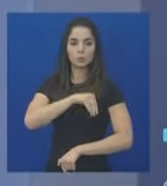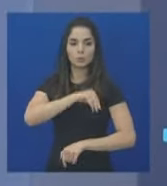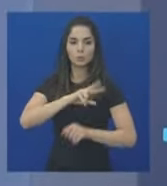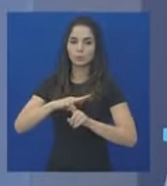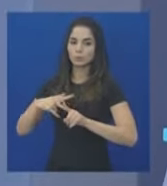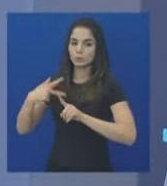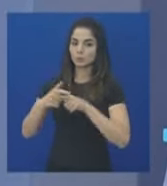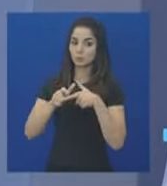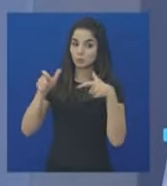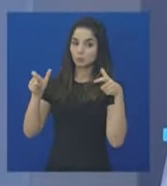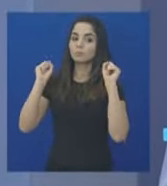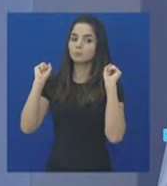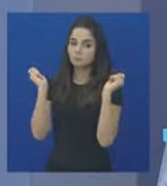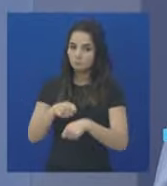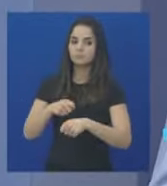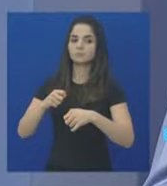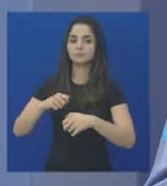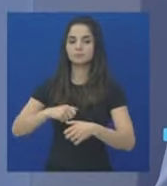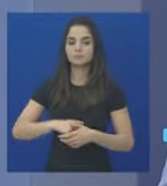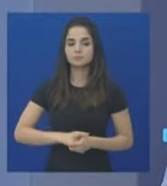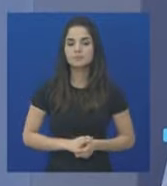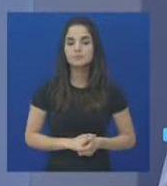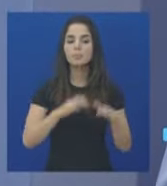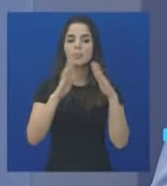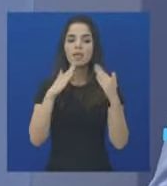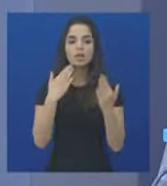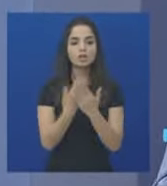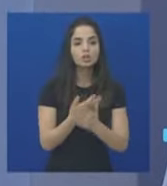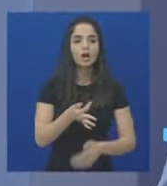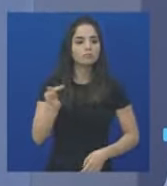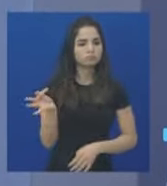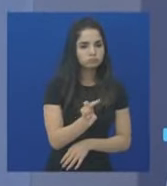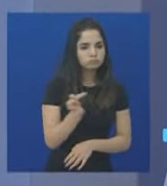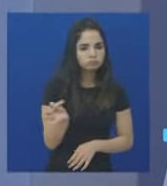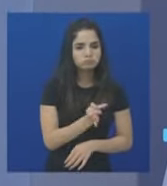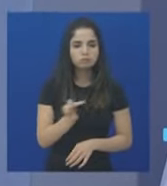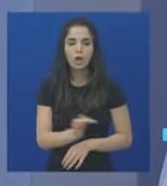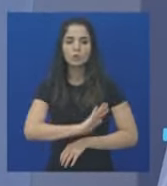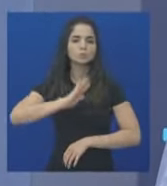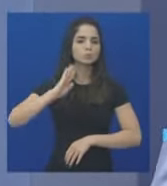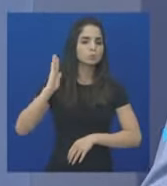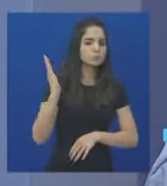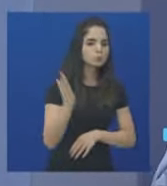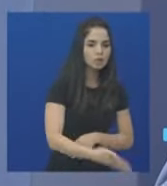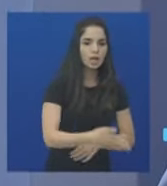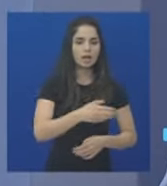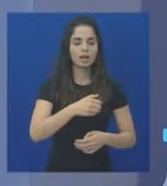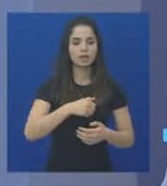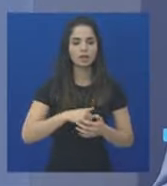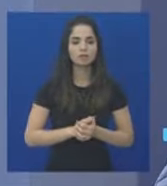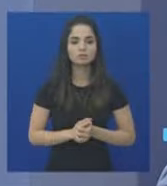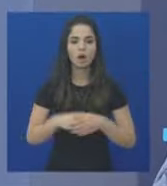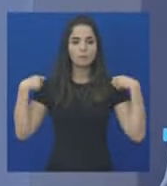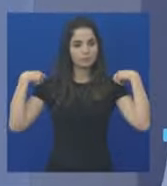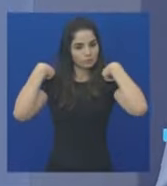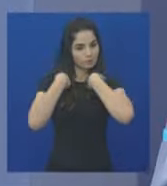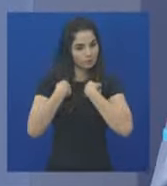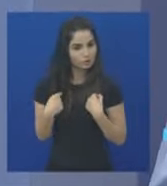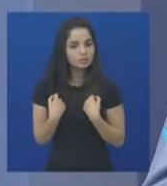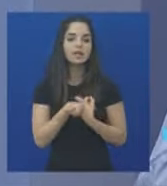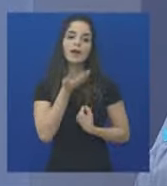para dentro da sua casa. Escolas funcionando, creche em tempo integral, os kits escolares com